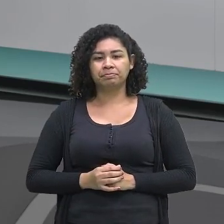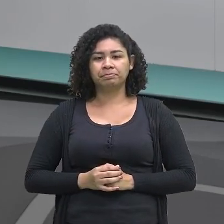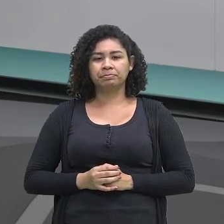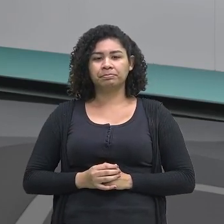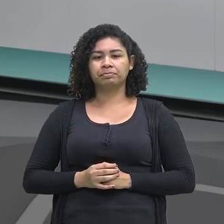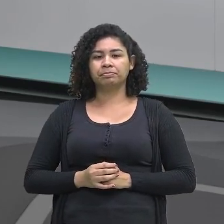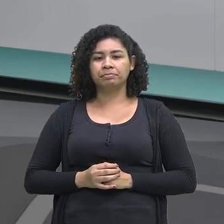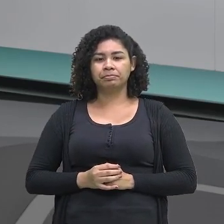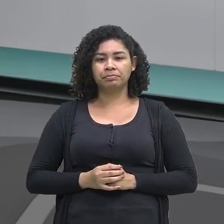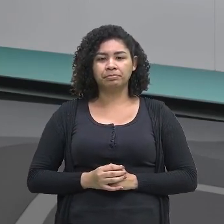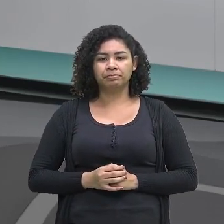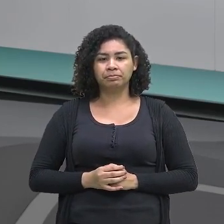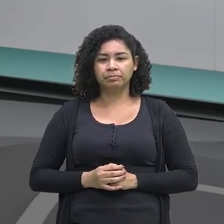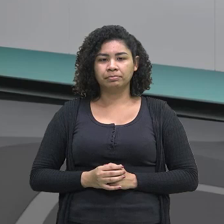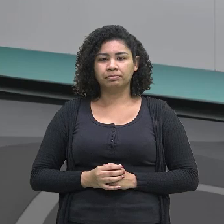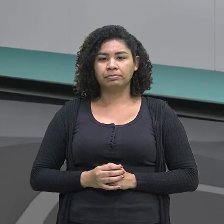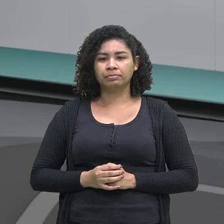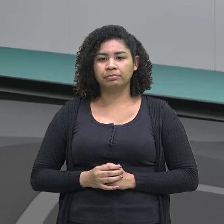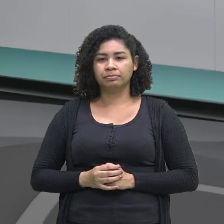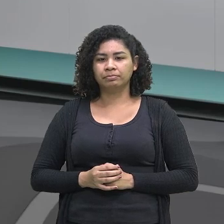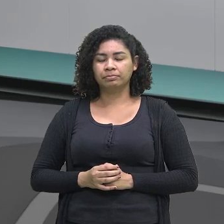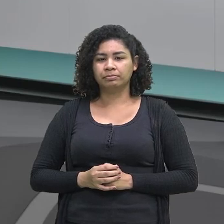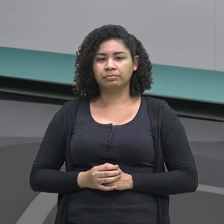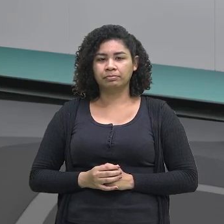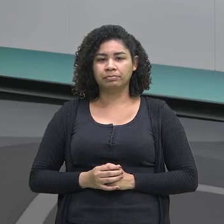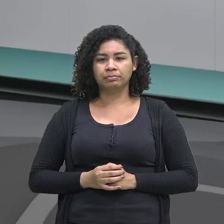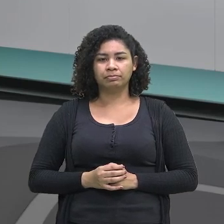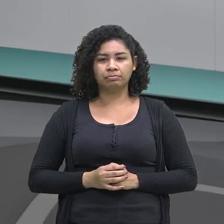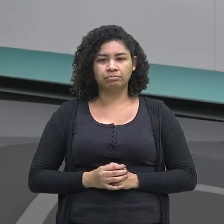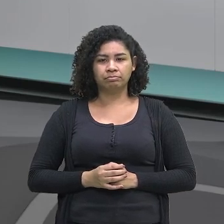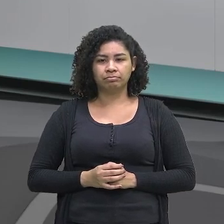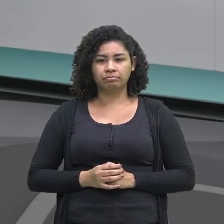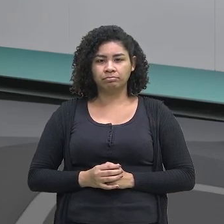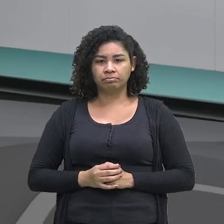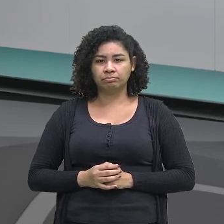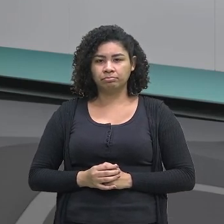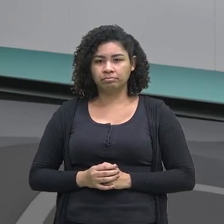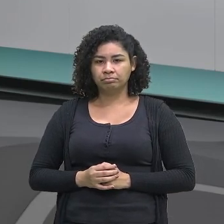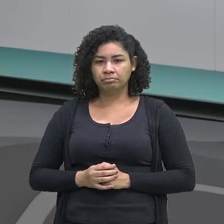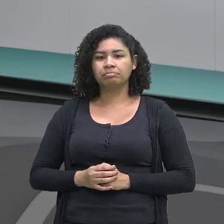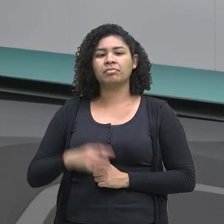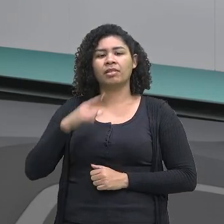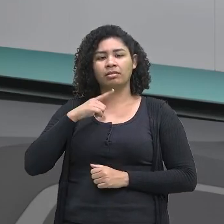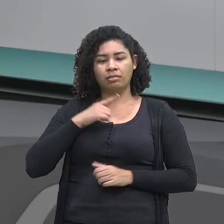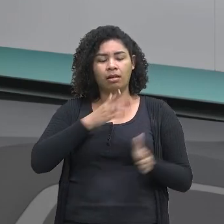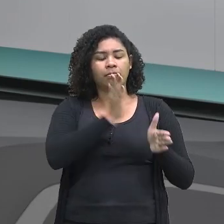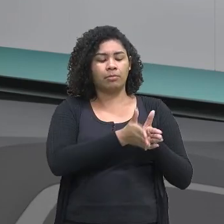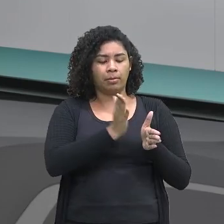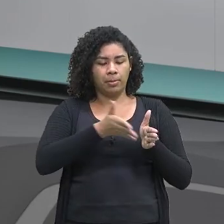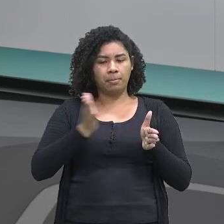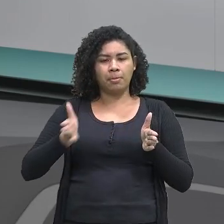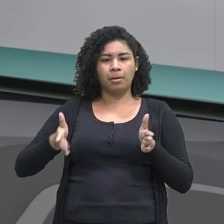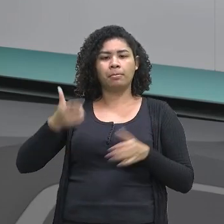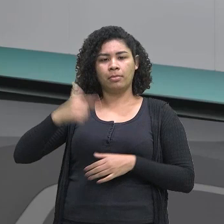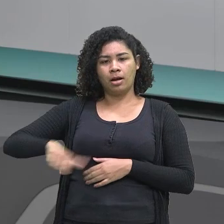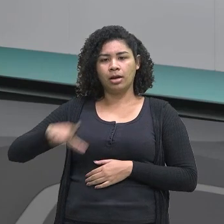Então, number four, let's go. A gente tem mais alguns passos aqui. Você